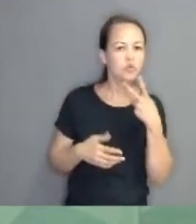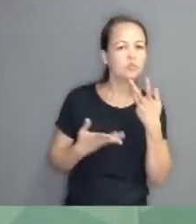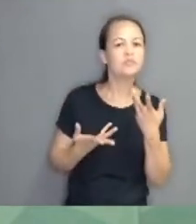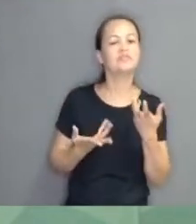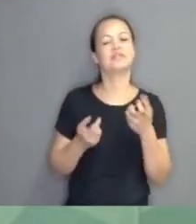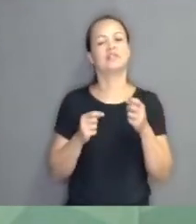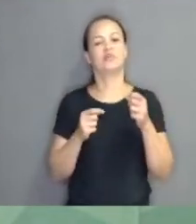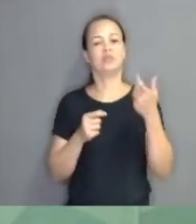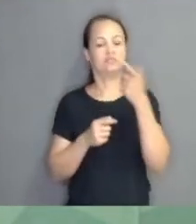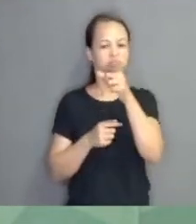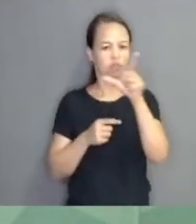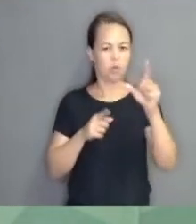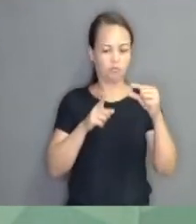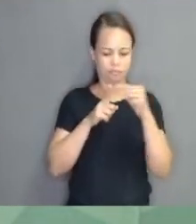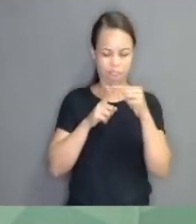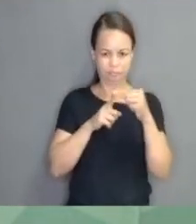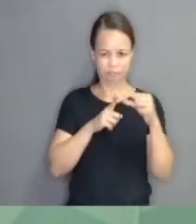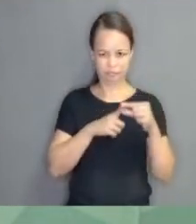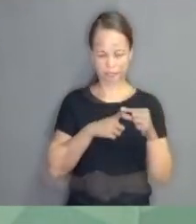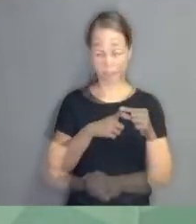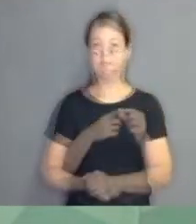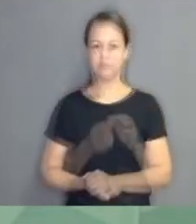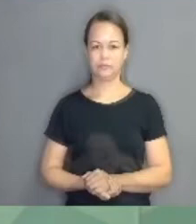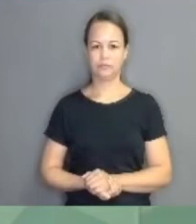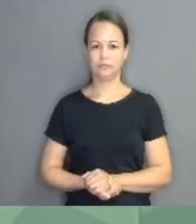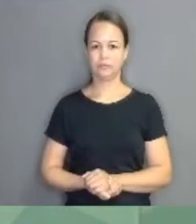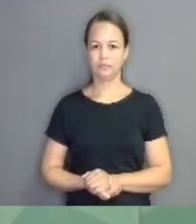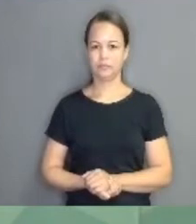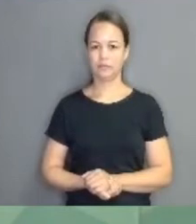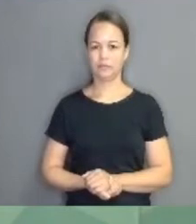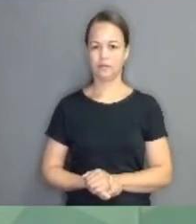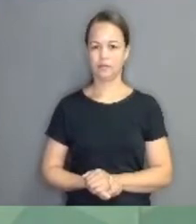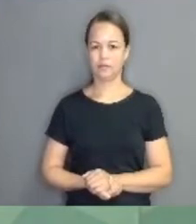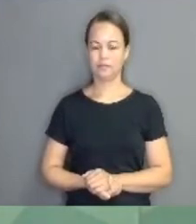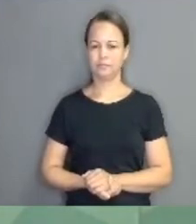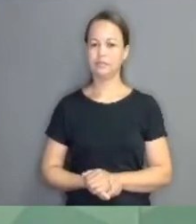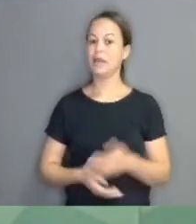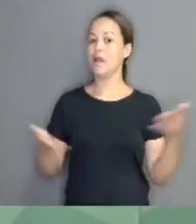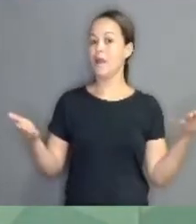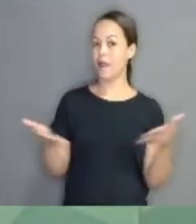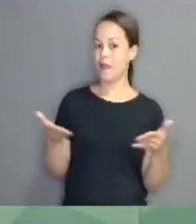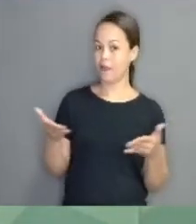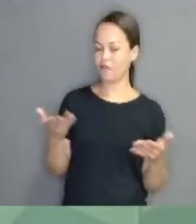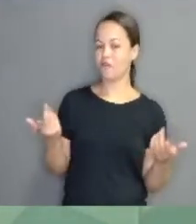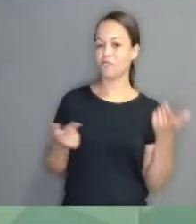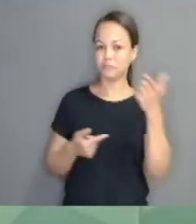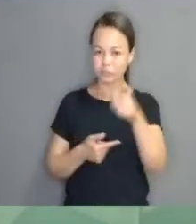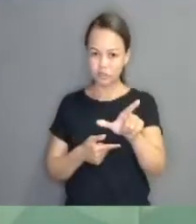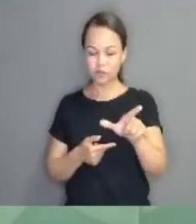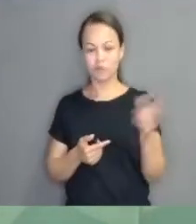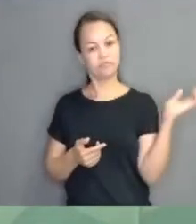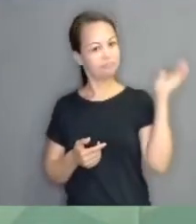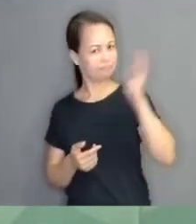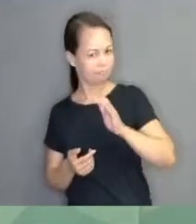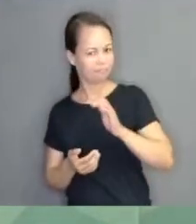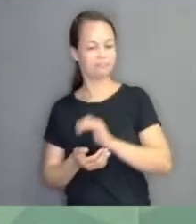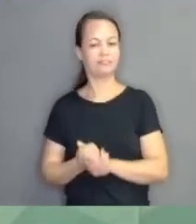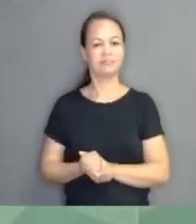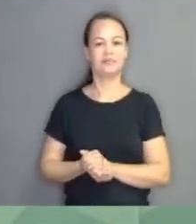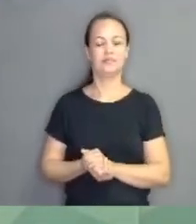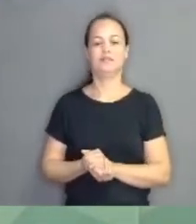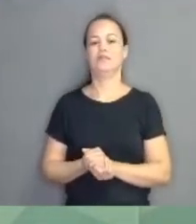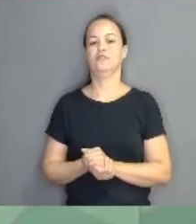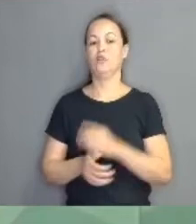dessas outras palavras e agora mata um desafio vamos lá pessoal vamos